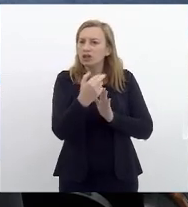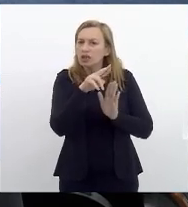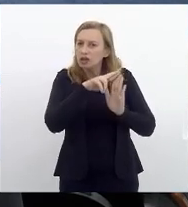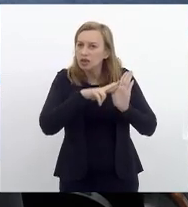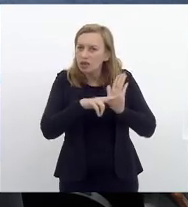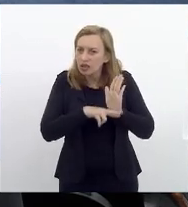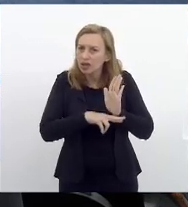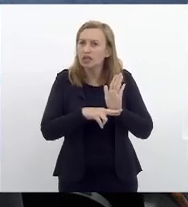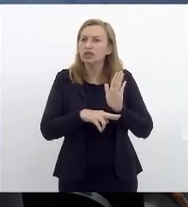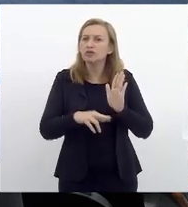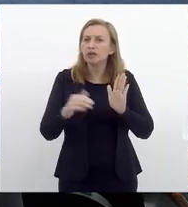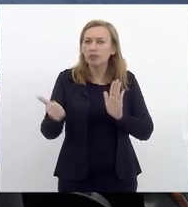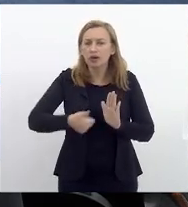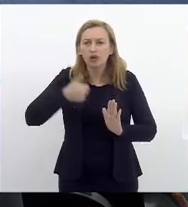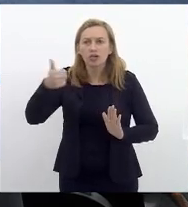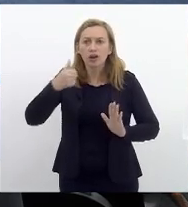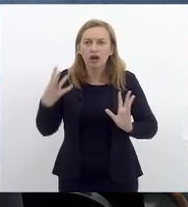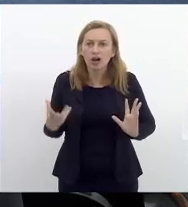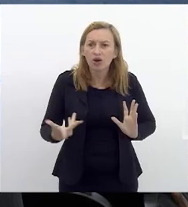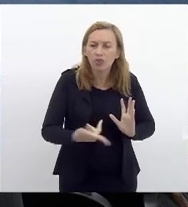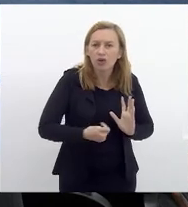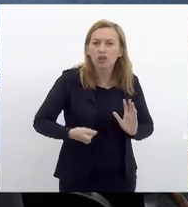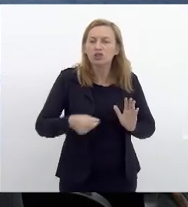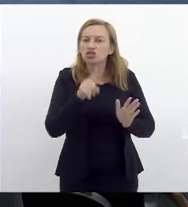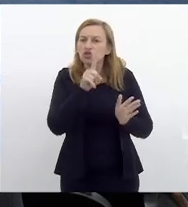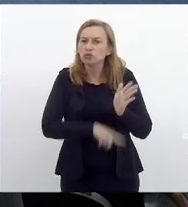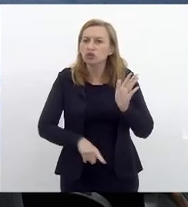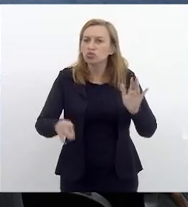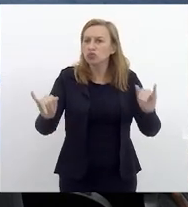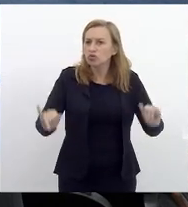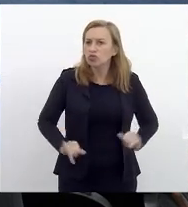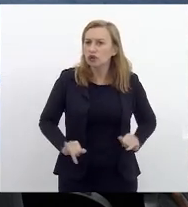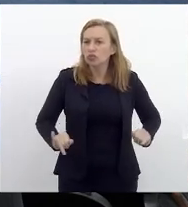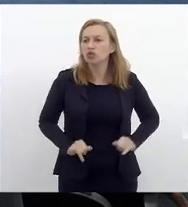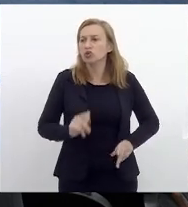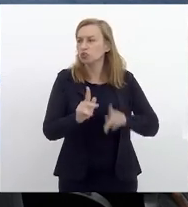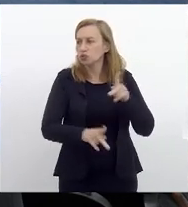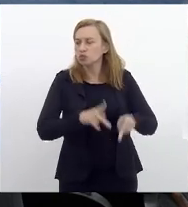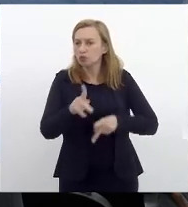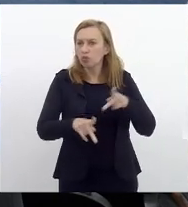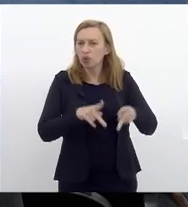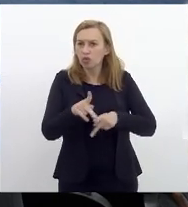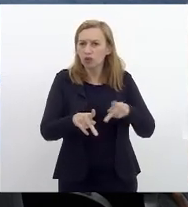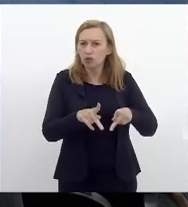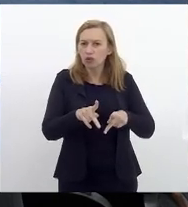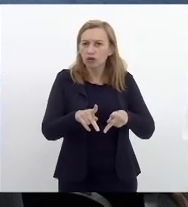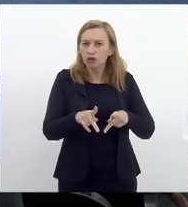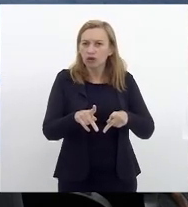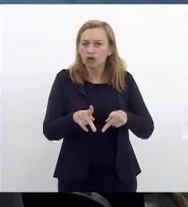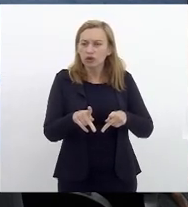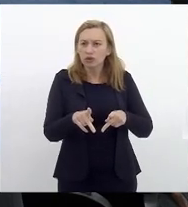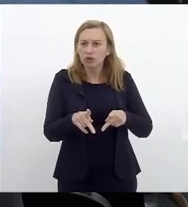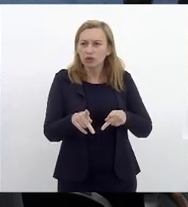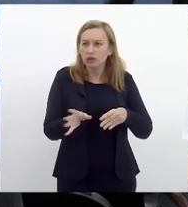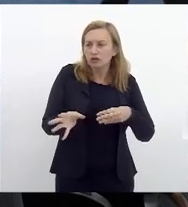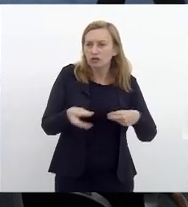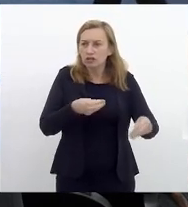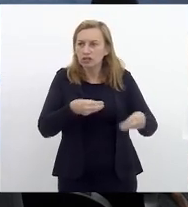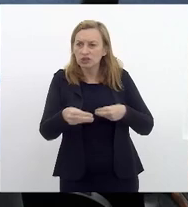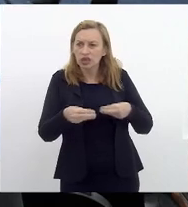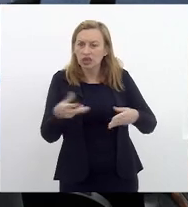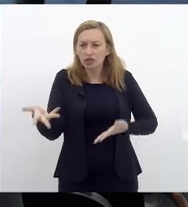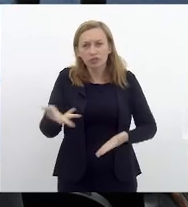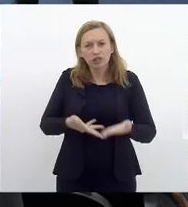a eficiência, diminuir o sofrimento da população, maximizar as parcerias com